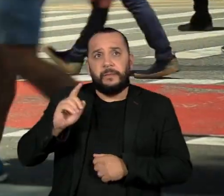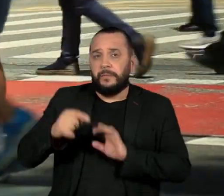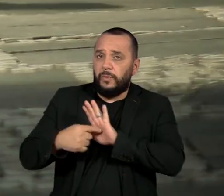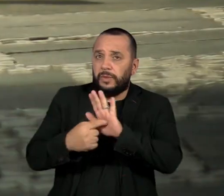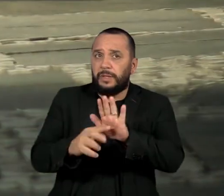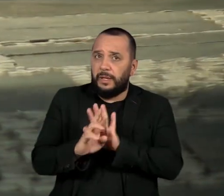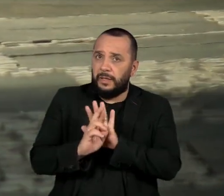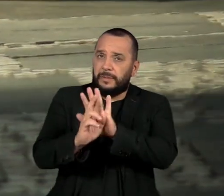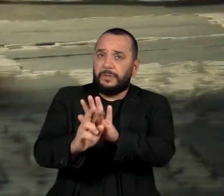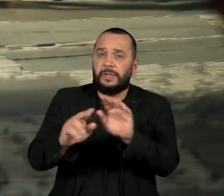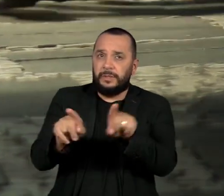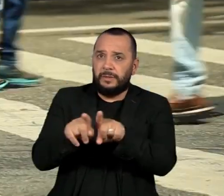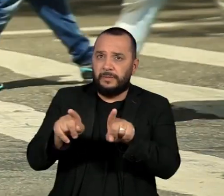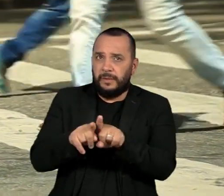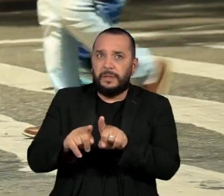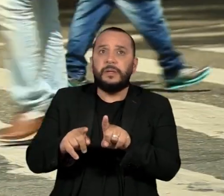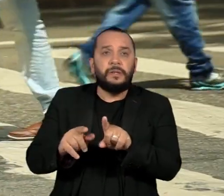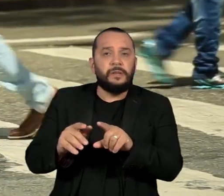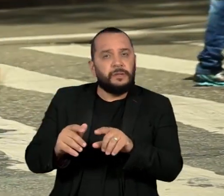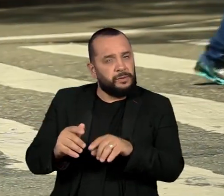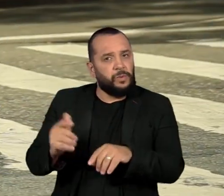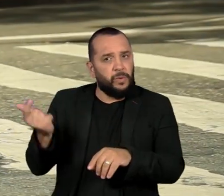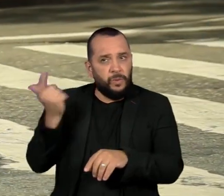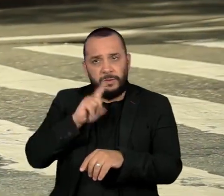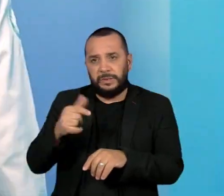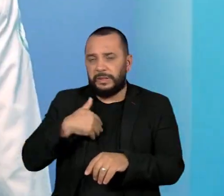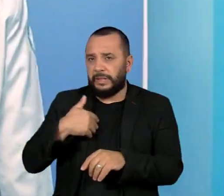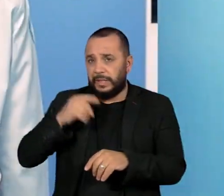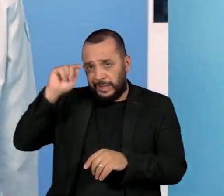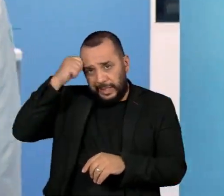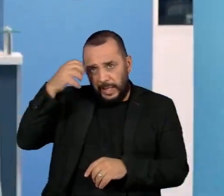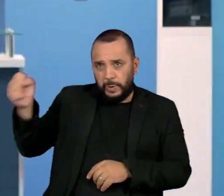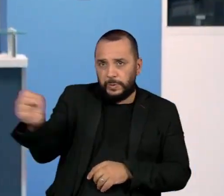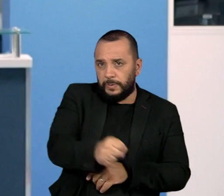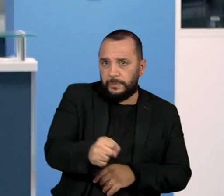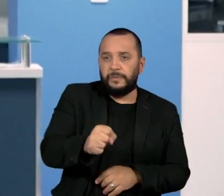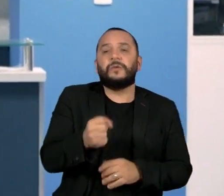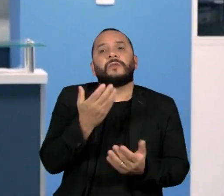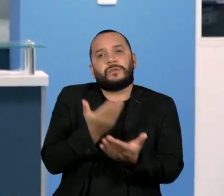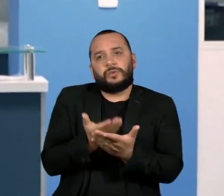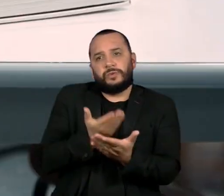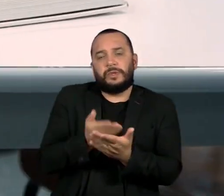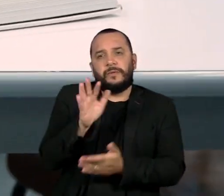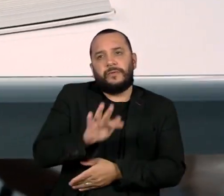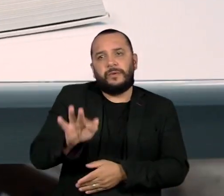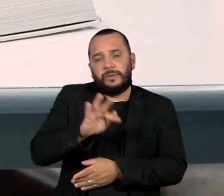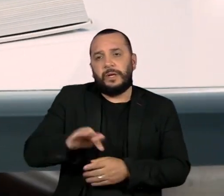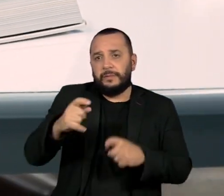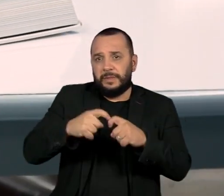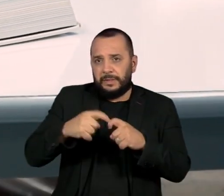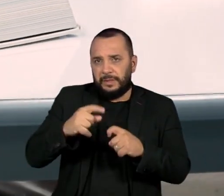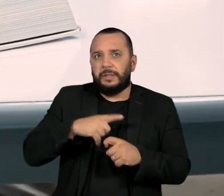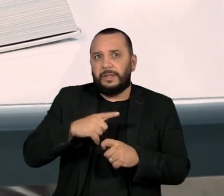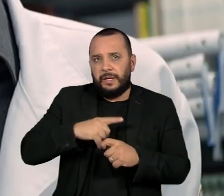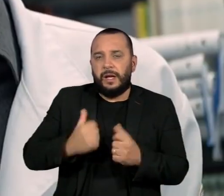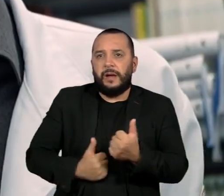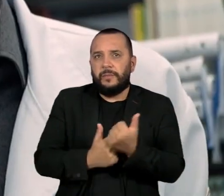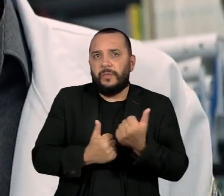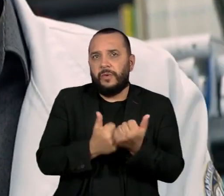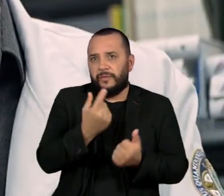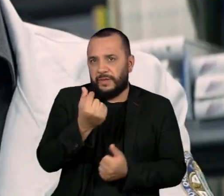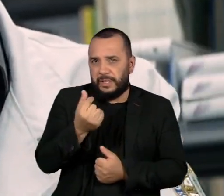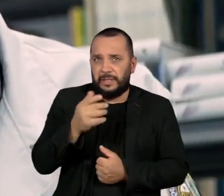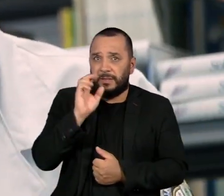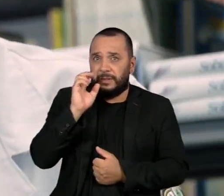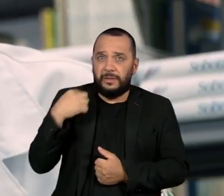que tragam a população negra para as universidades, para a faculdade de medicina. A gente apoia financeiramente, às vezes, quando a gente